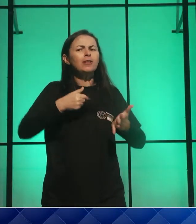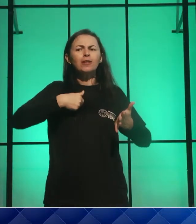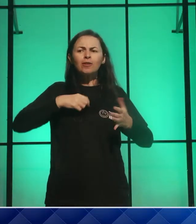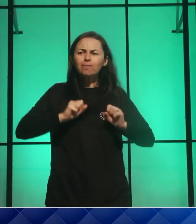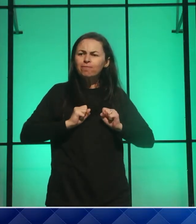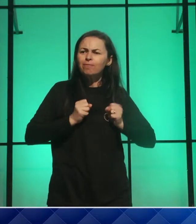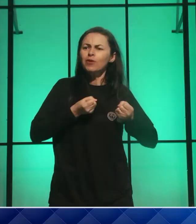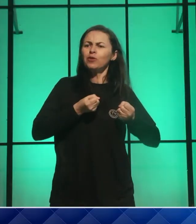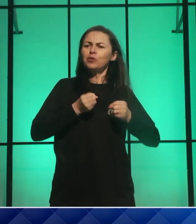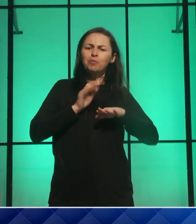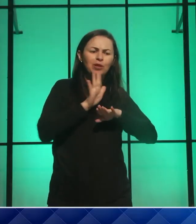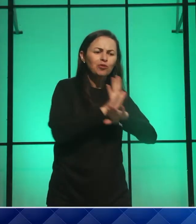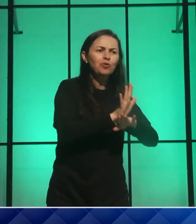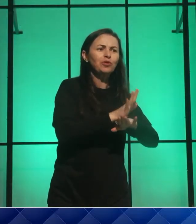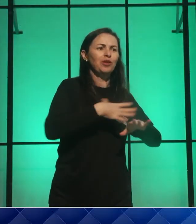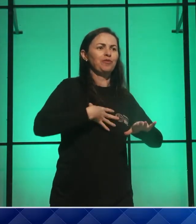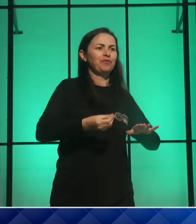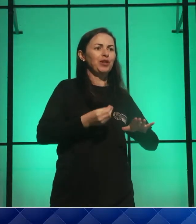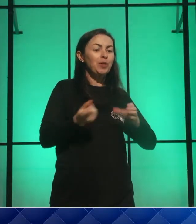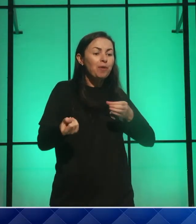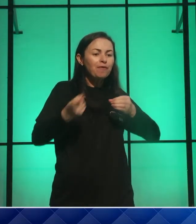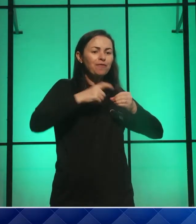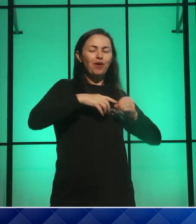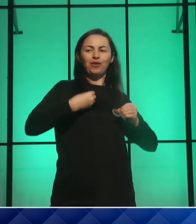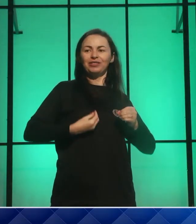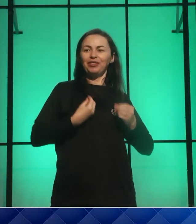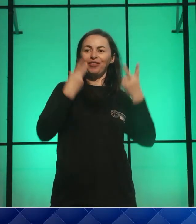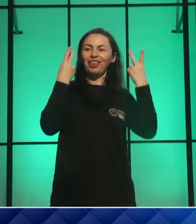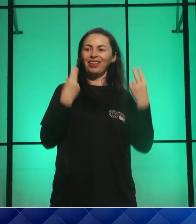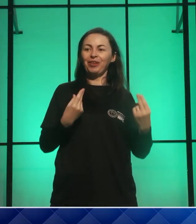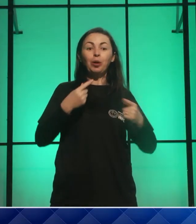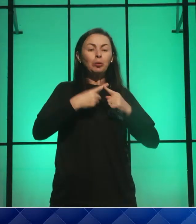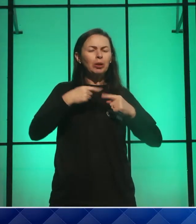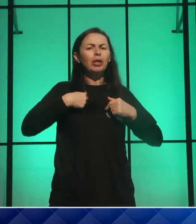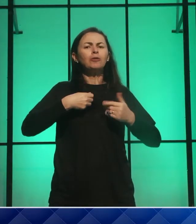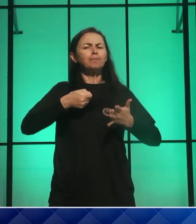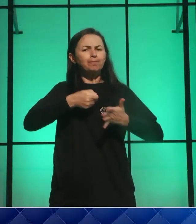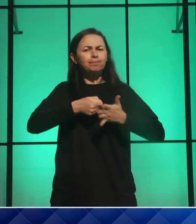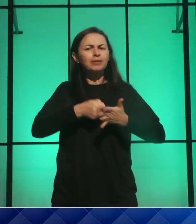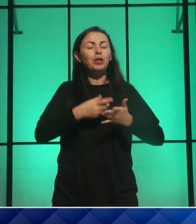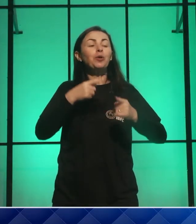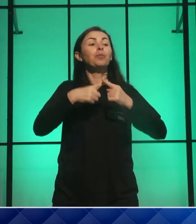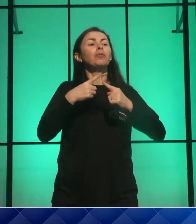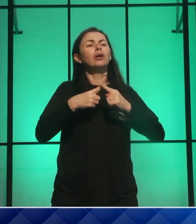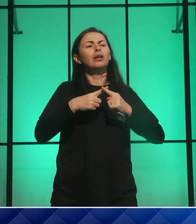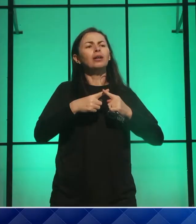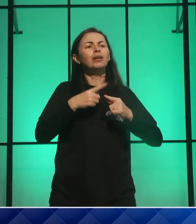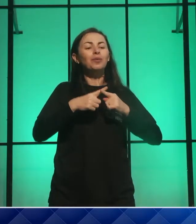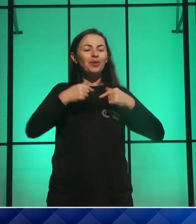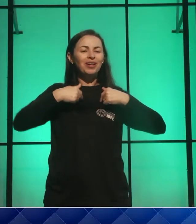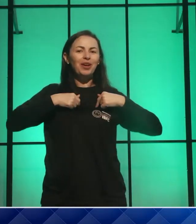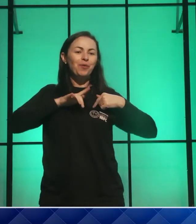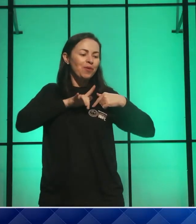normal. Eu fiz o possível porque eu amo meus filhos e eu quero